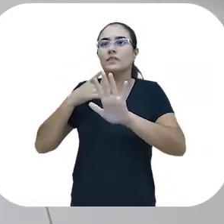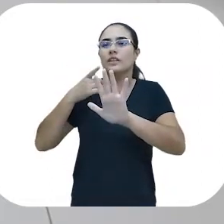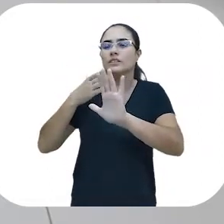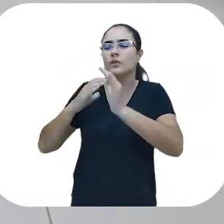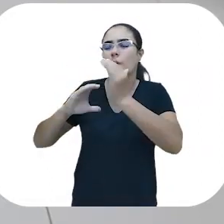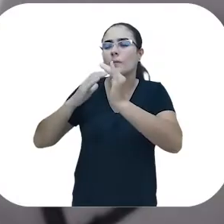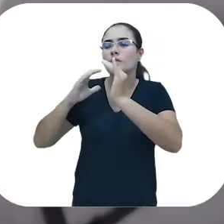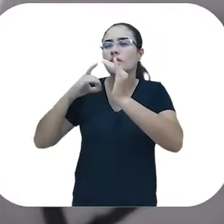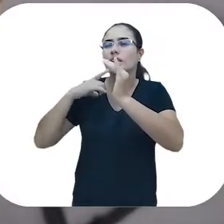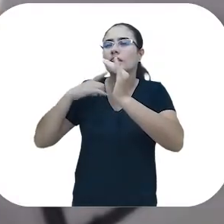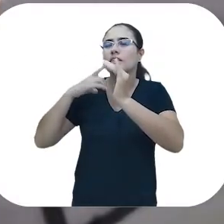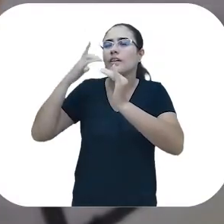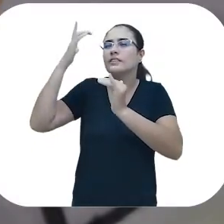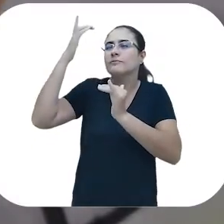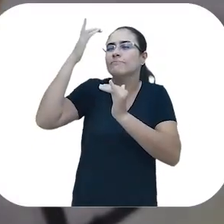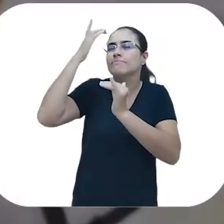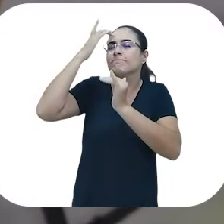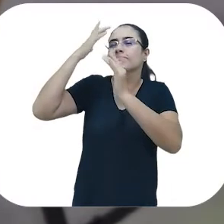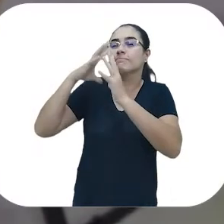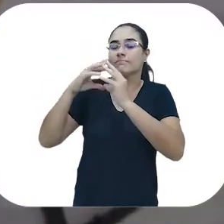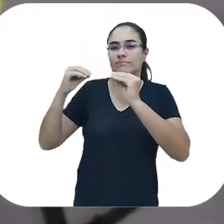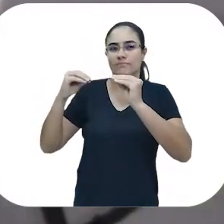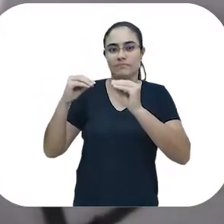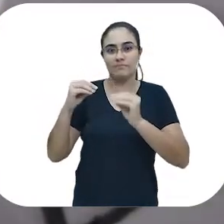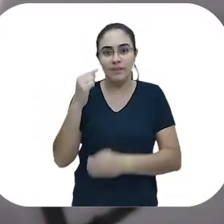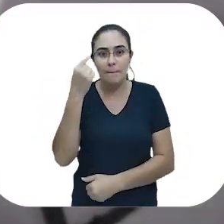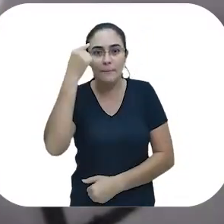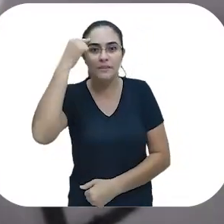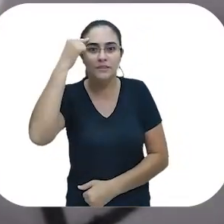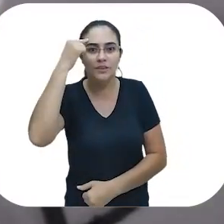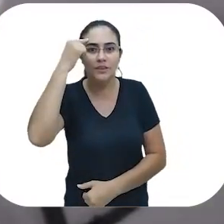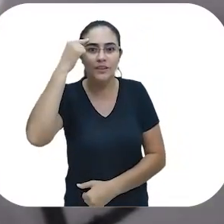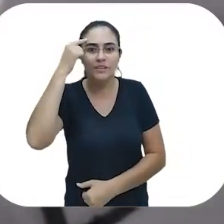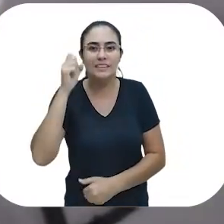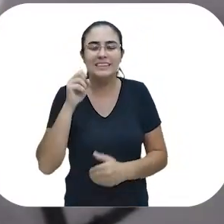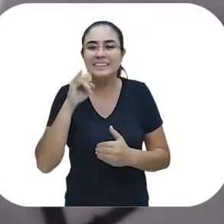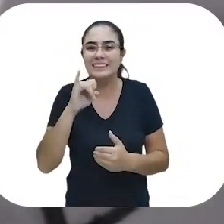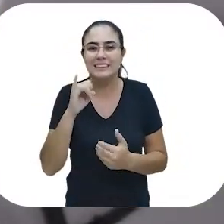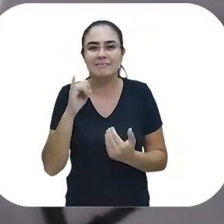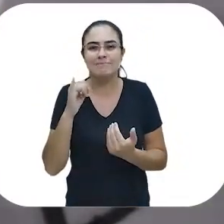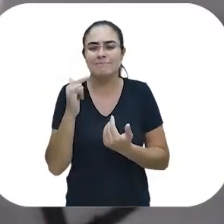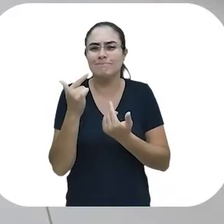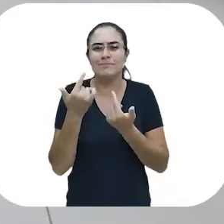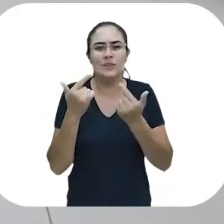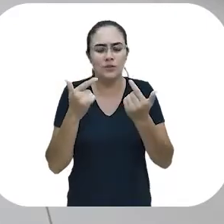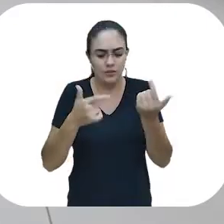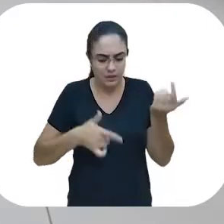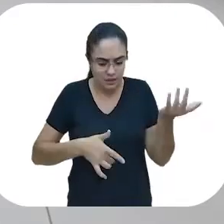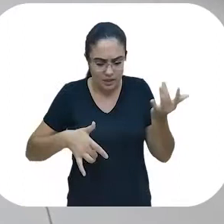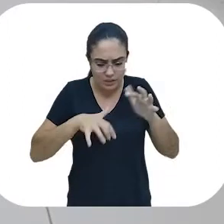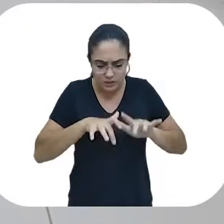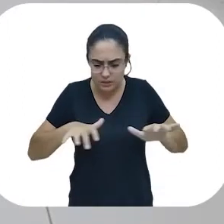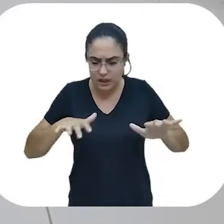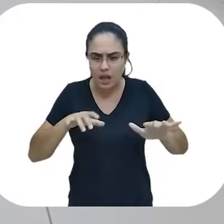cabeça? Imagine se de uma hora para outra não surgisse sequer uma nota sonora que